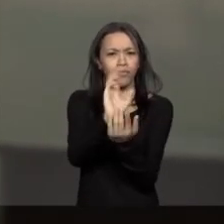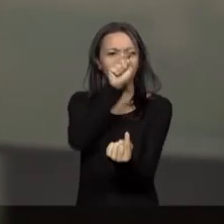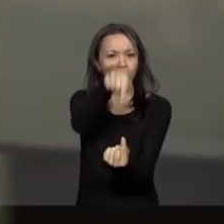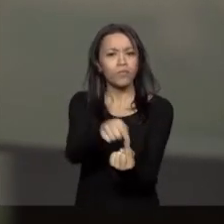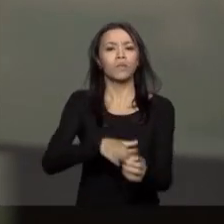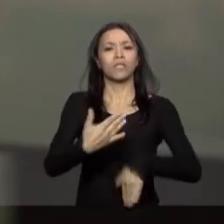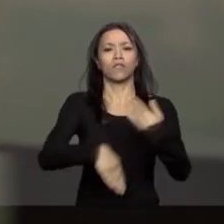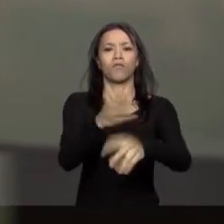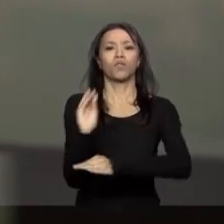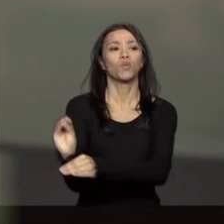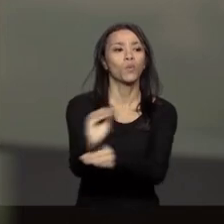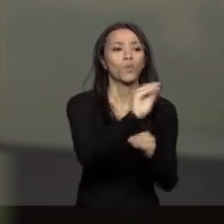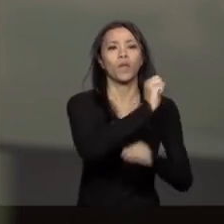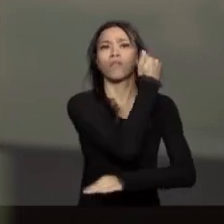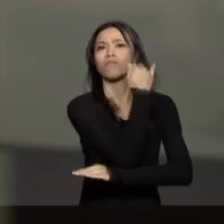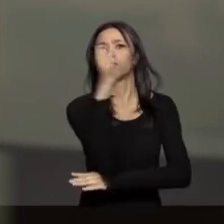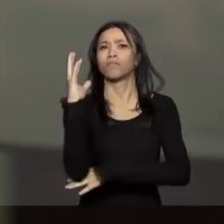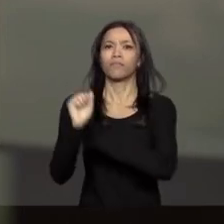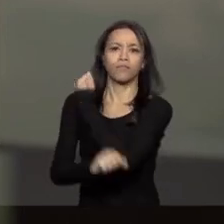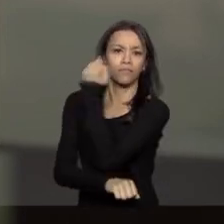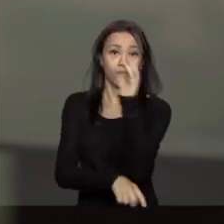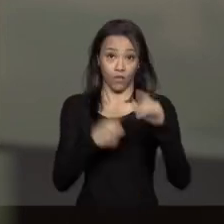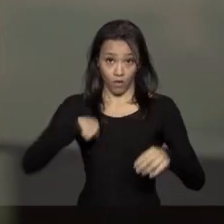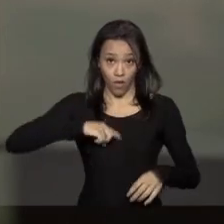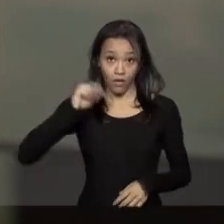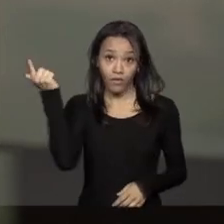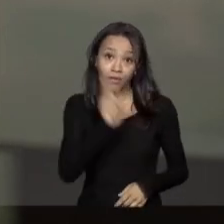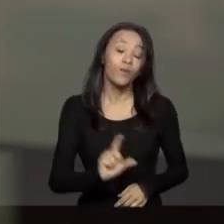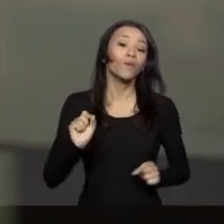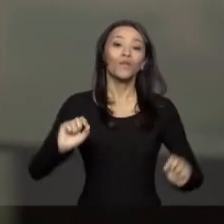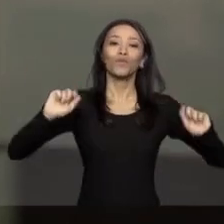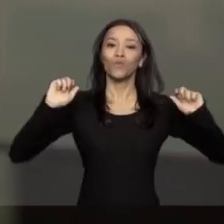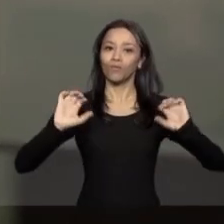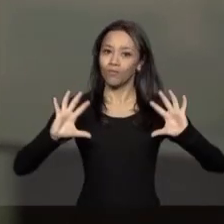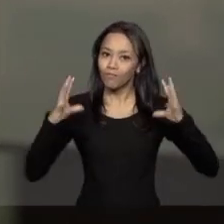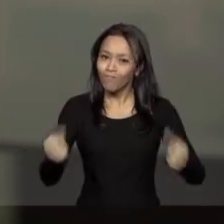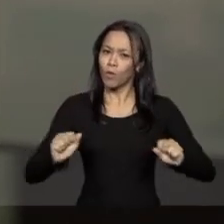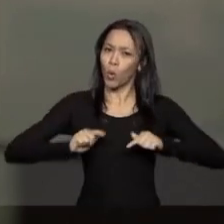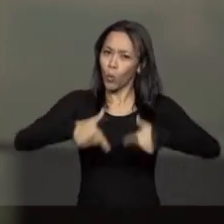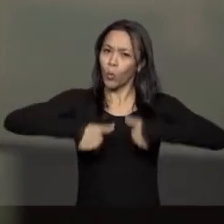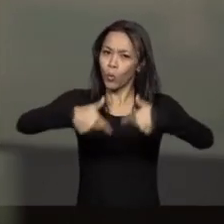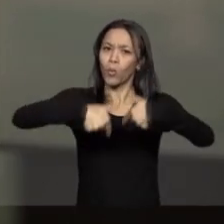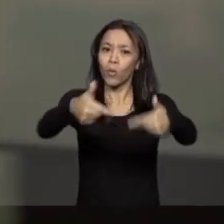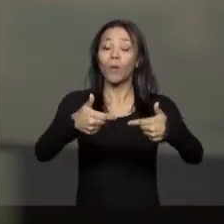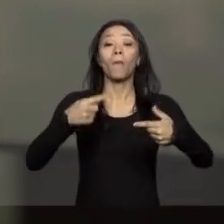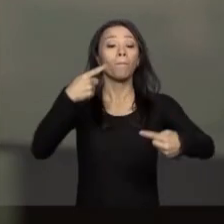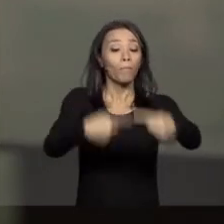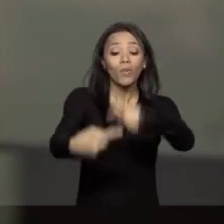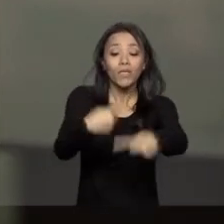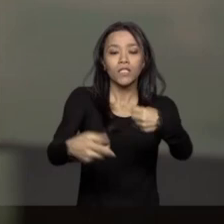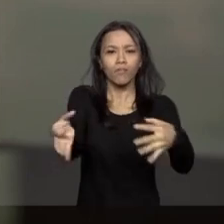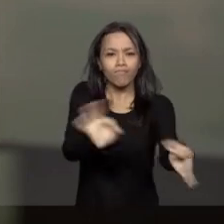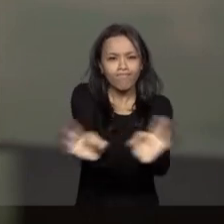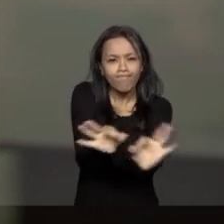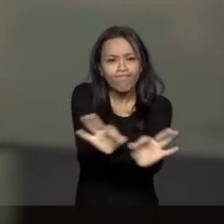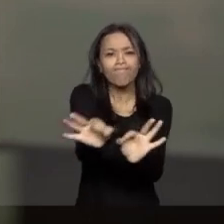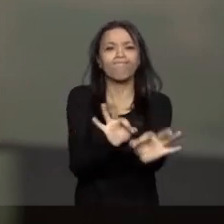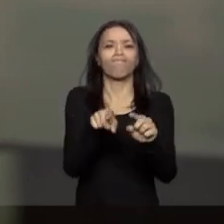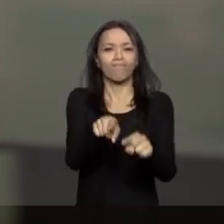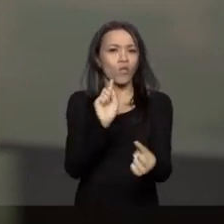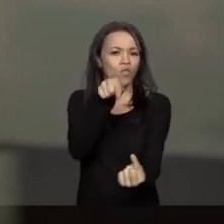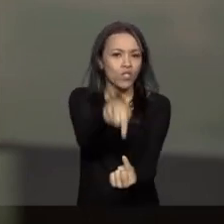desenvolvimento sustentável porque estaremos construindo juntos políticas que permitirão